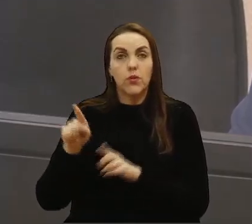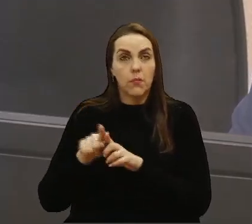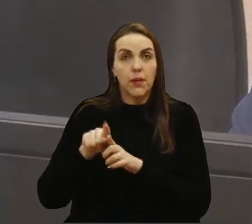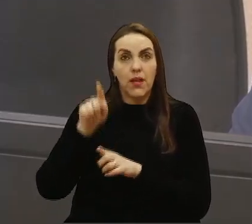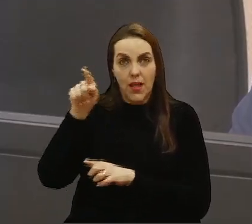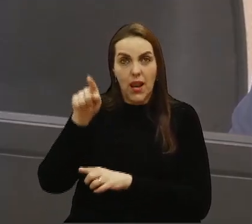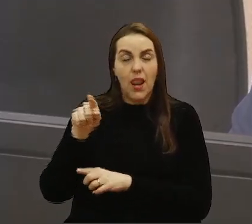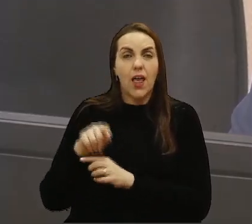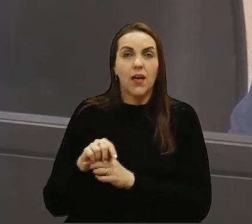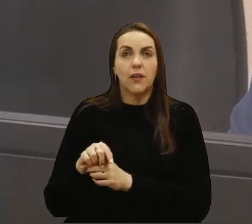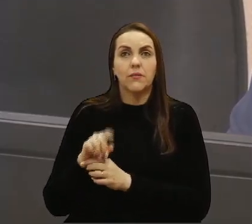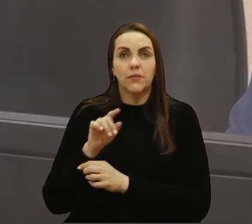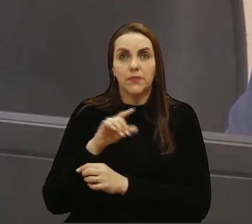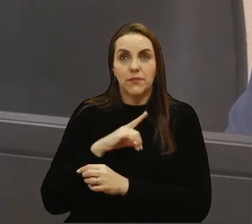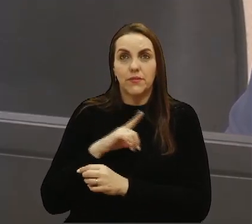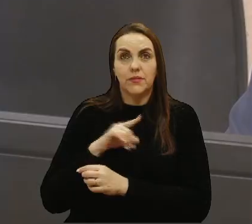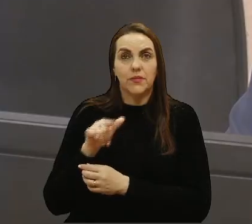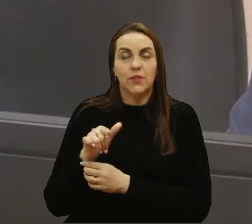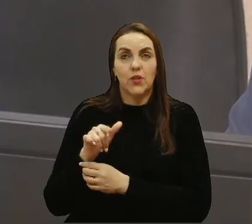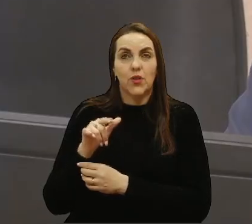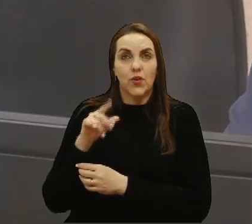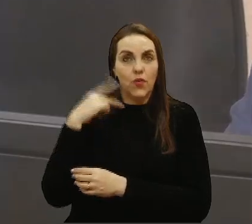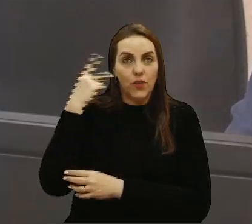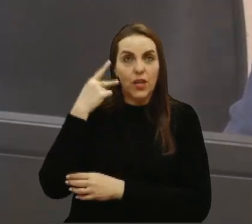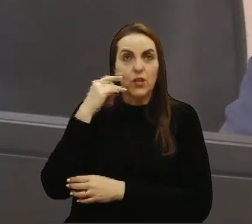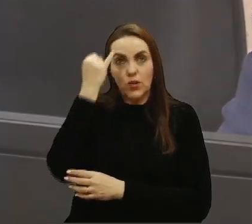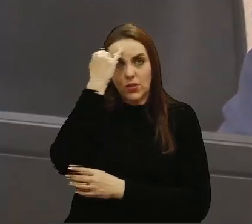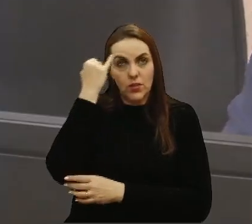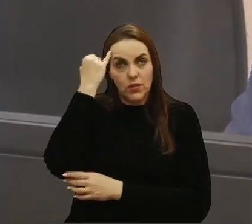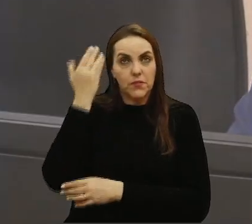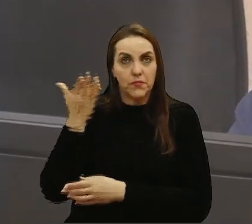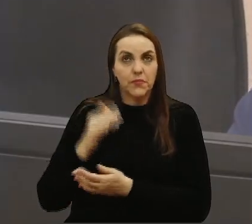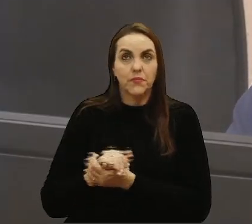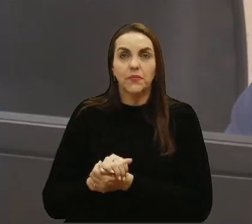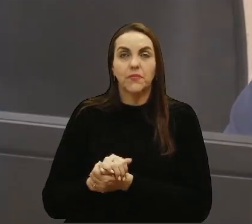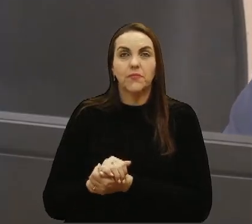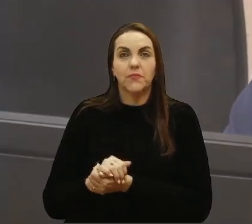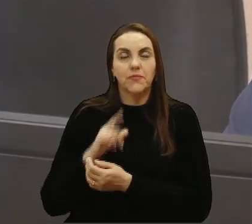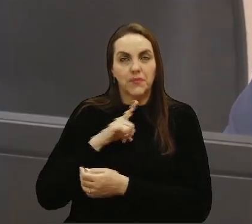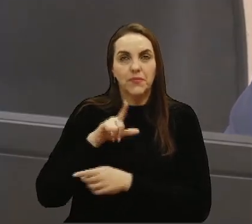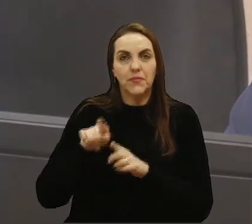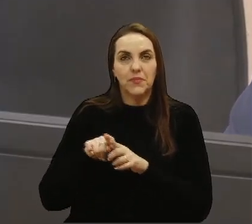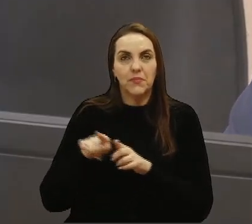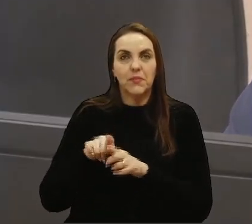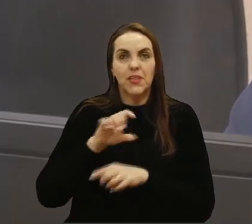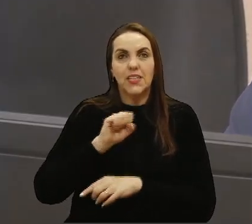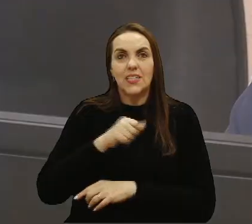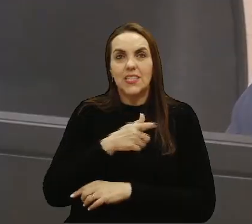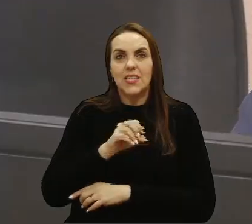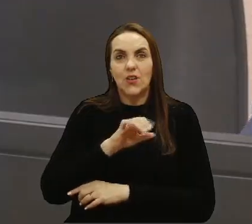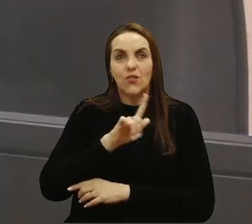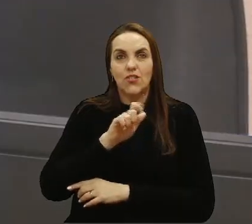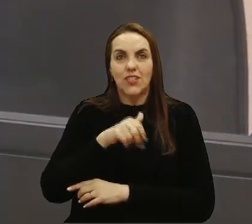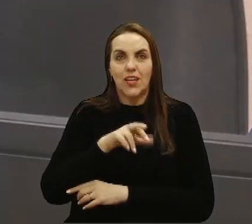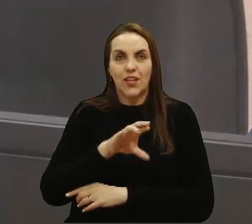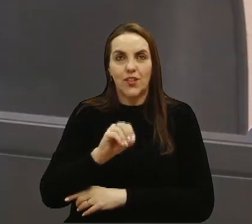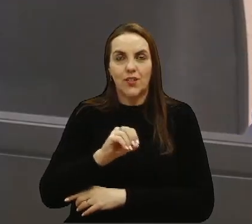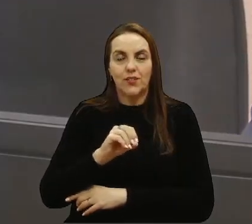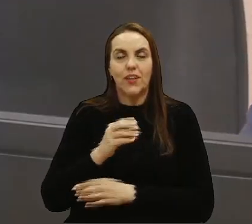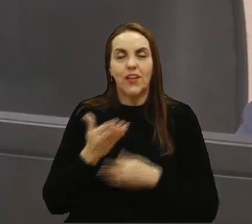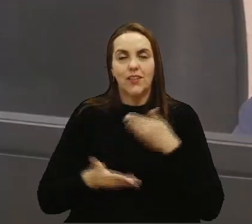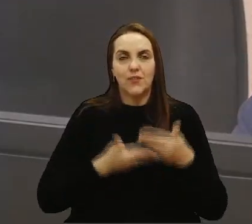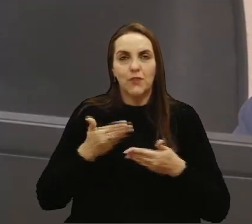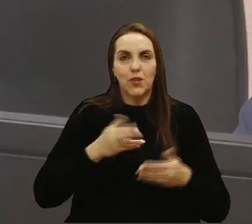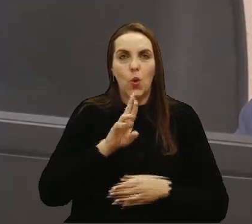Sujo, do vereador D'Ambrós. E lá na São Genaro, que atende Rota Nova. Duas comunidades